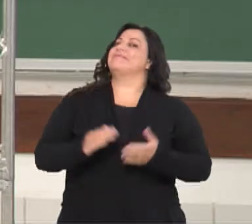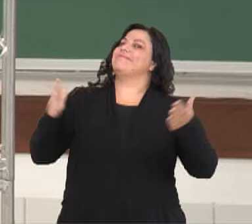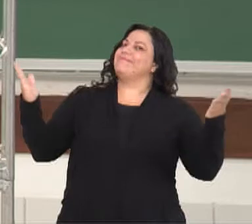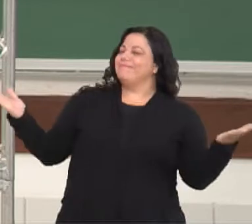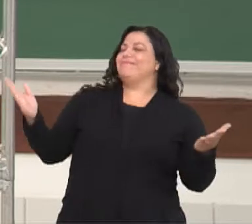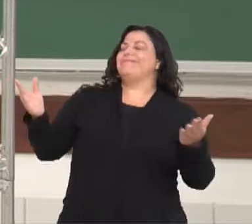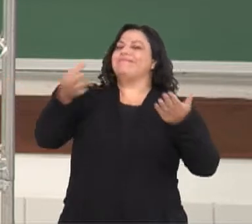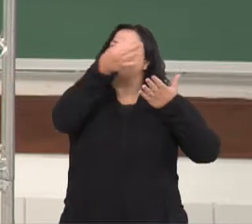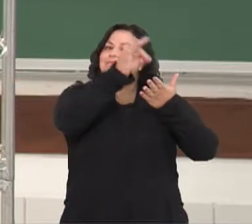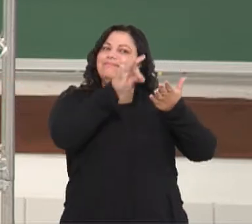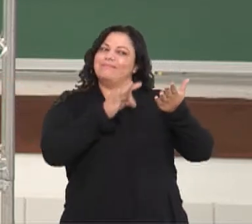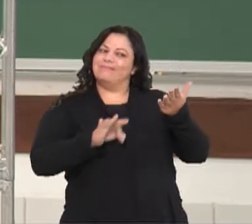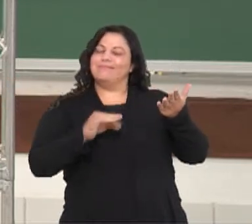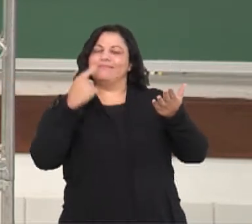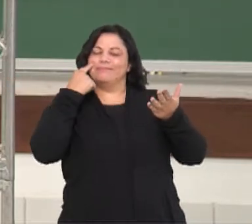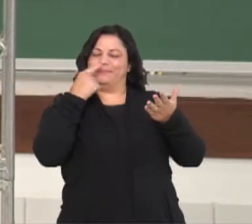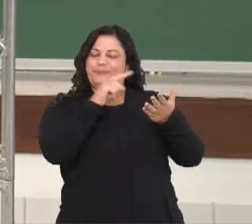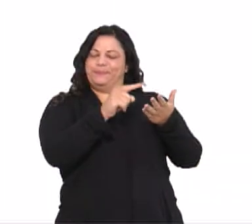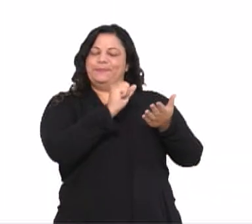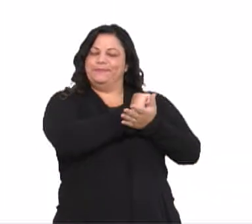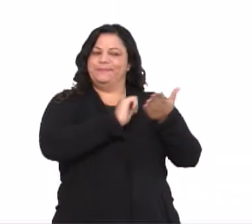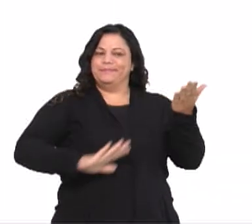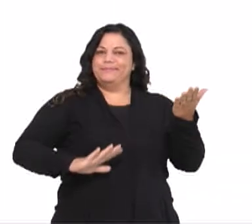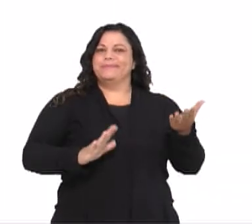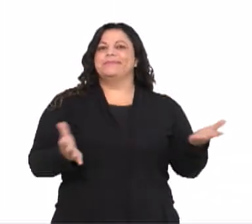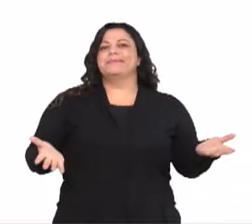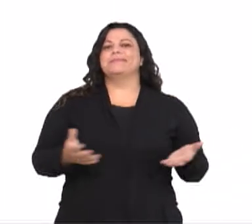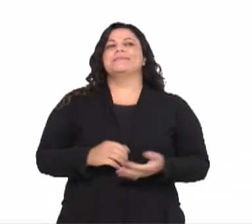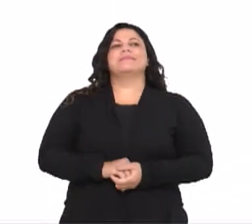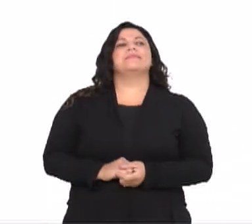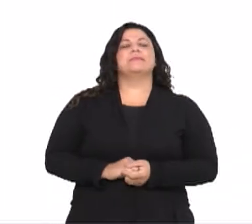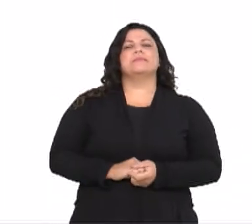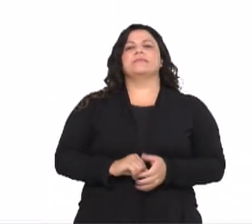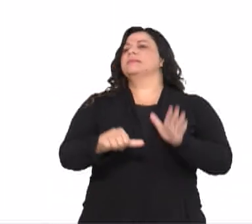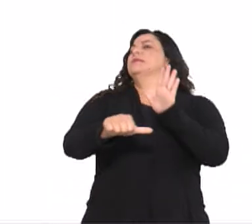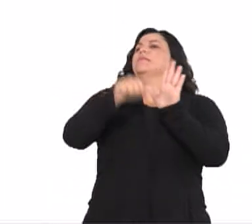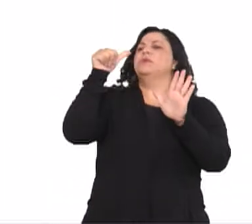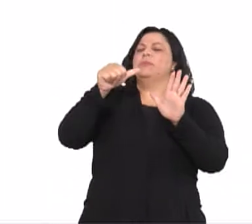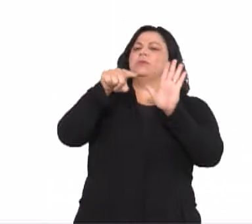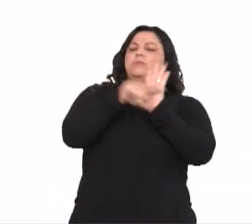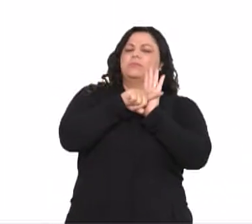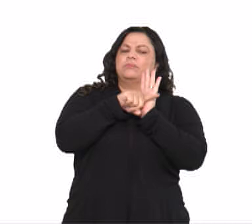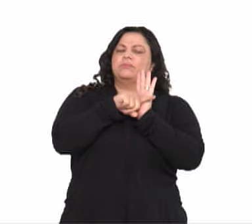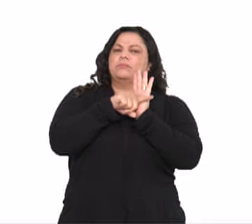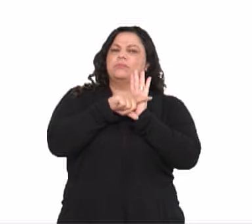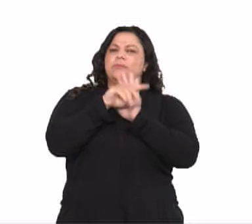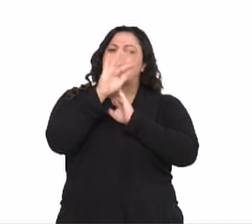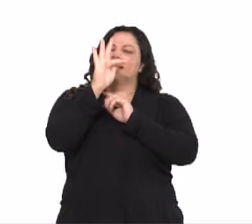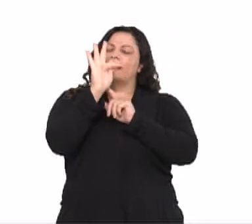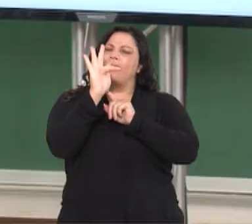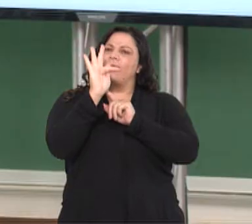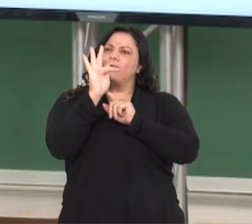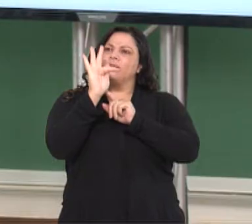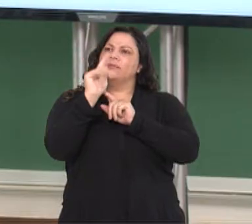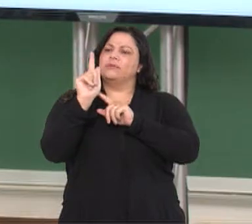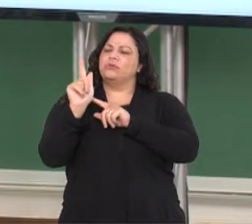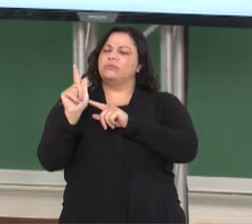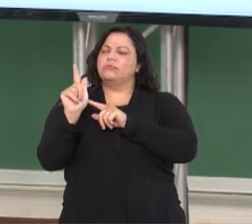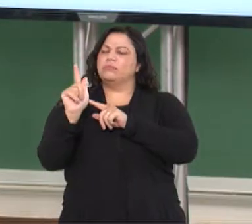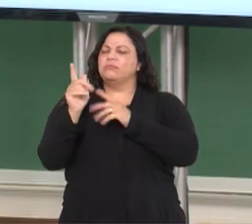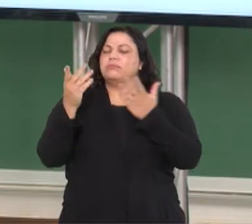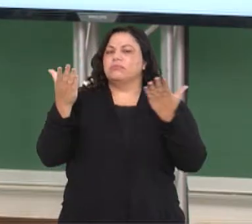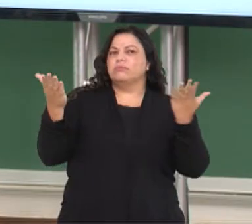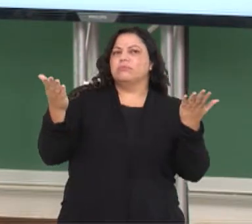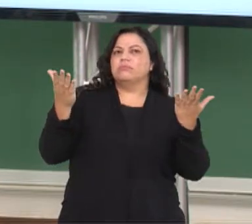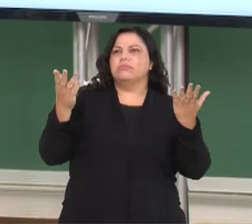Vamos à correção do exercício, então. Primeiro, subtrair F de G. Gente, vejam como é tranquilo, igualzinho lá na soma, só